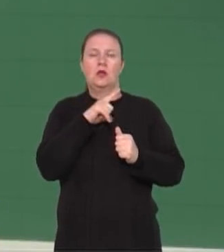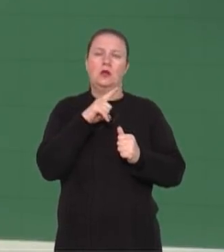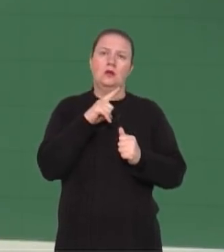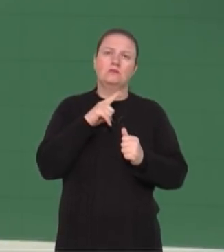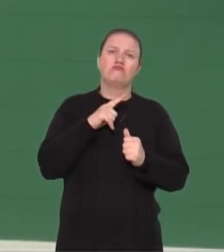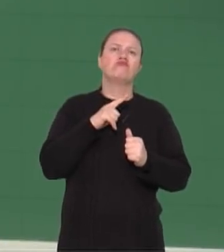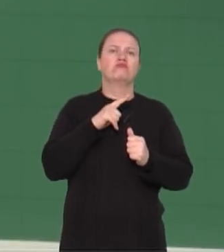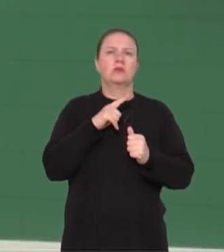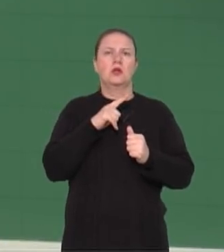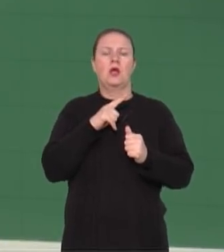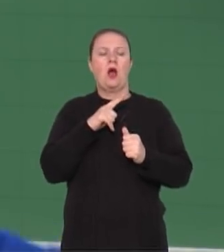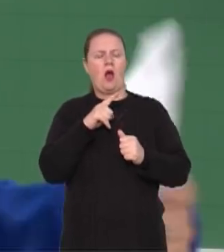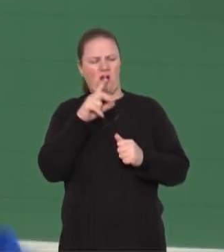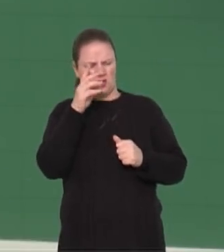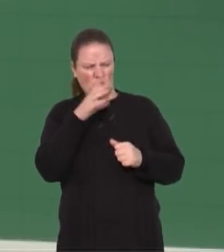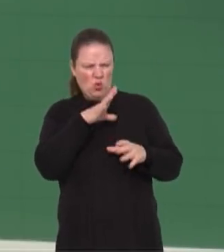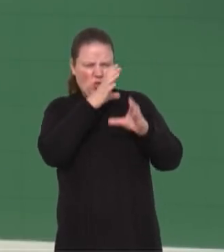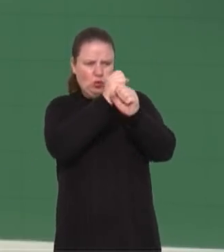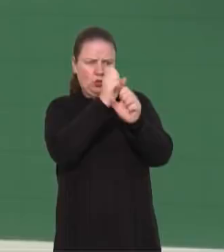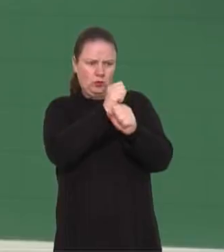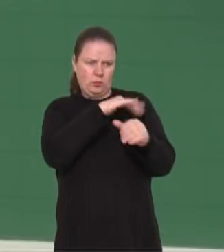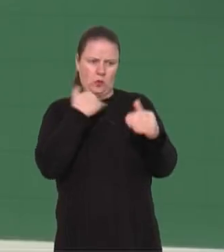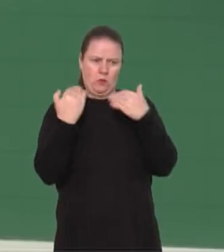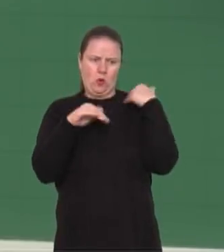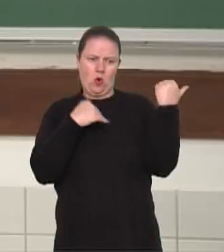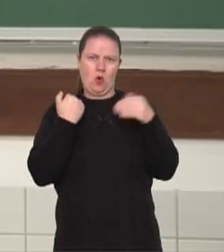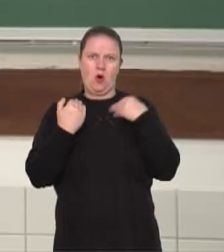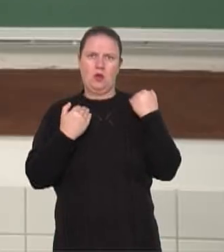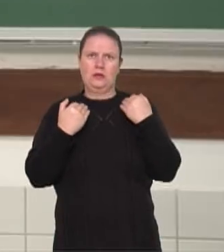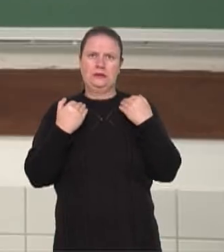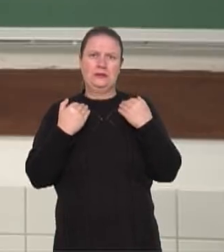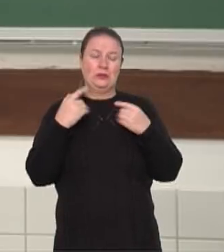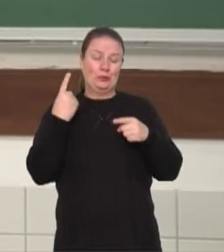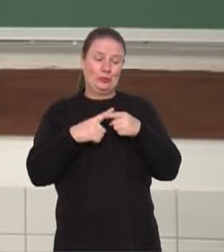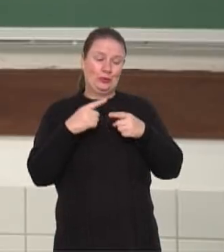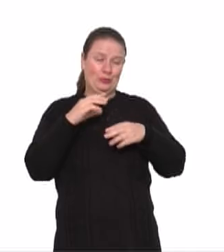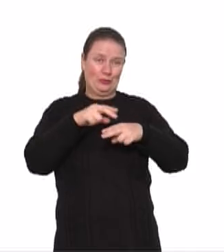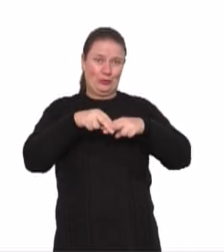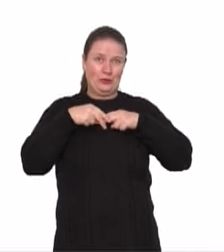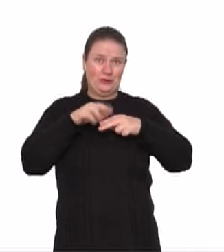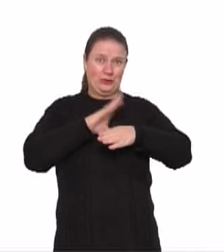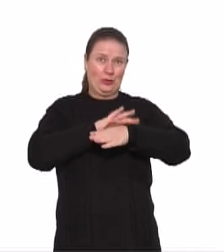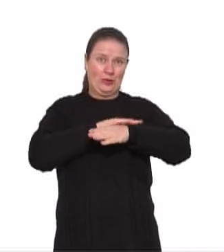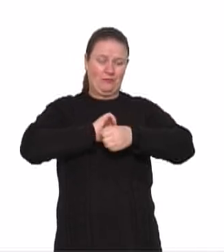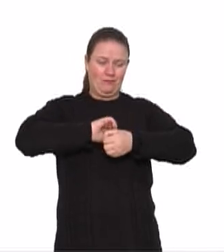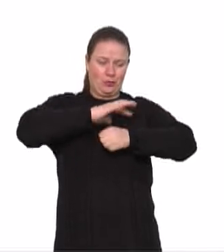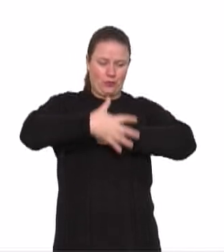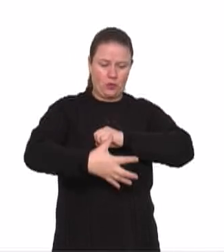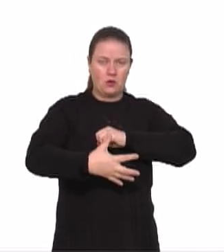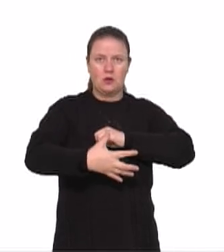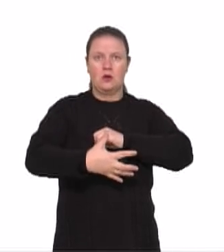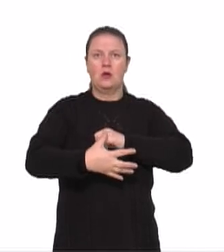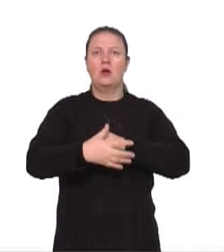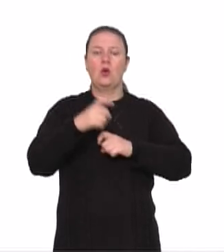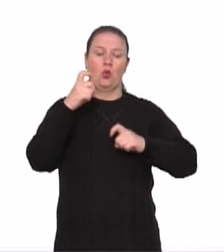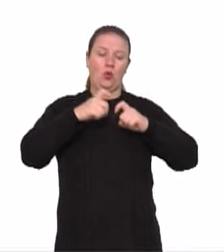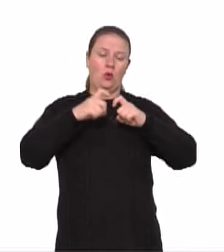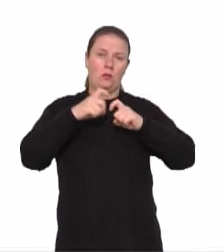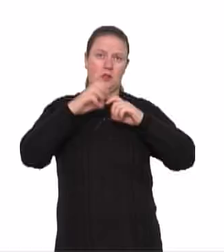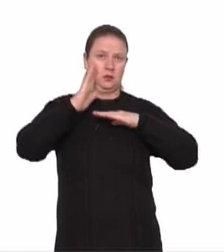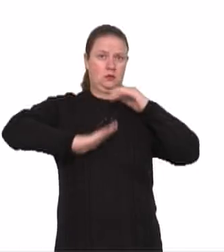da Covid-19, se a gente for trazer aqui um exemplo para o nosso contexto. Posso dizer lá, o especialista estimou